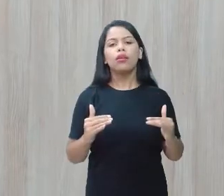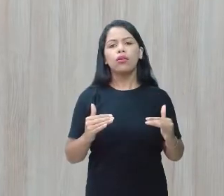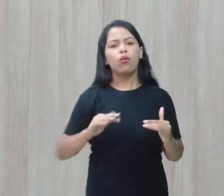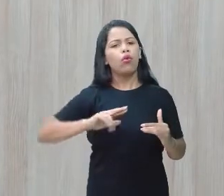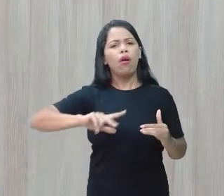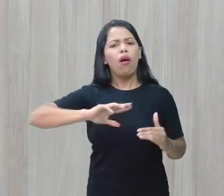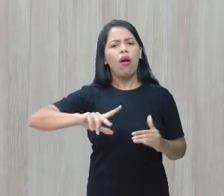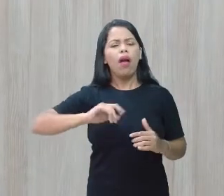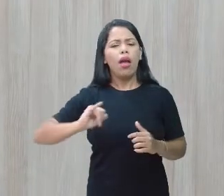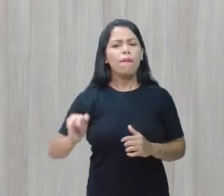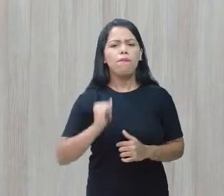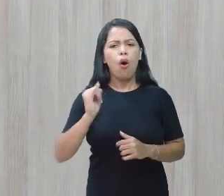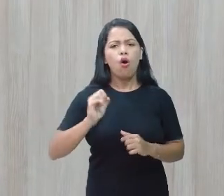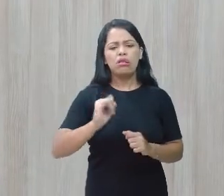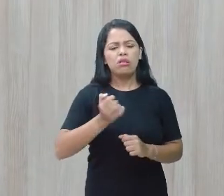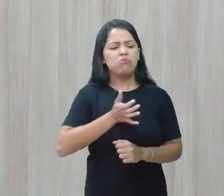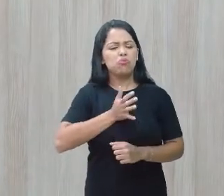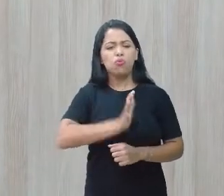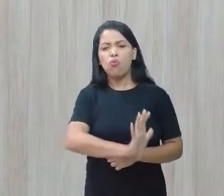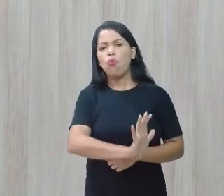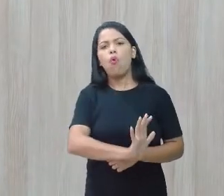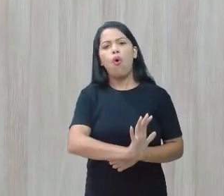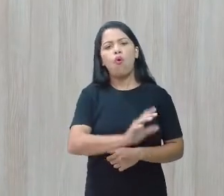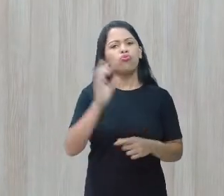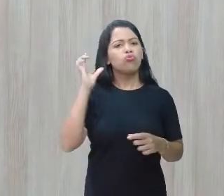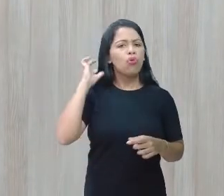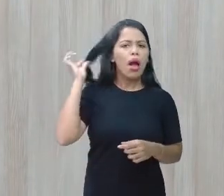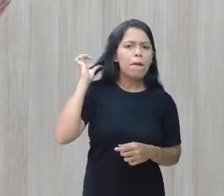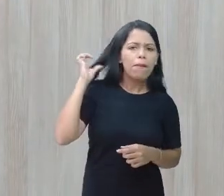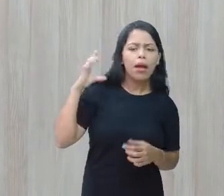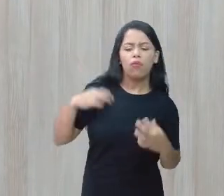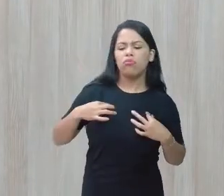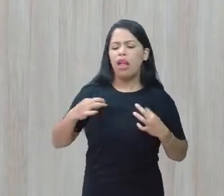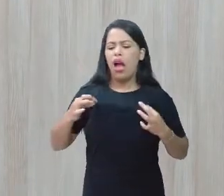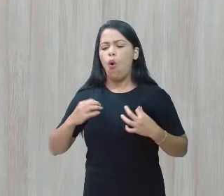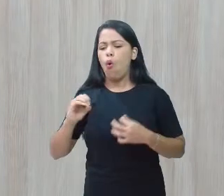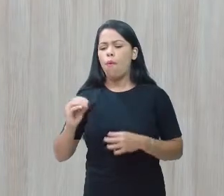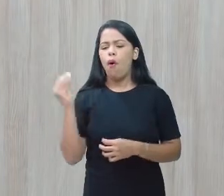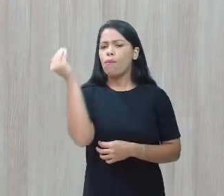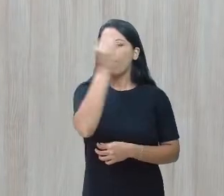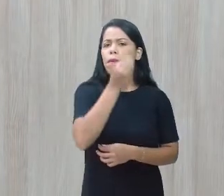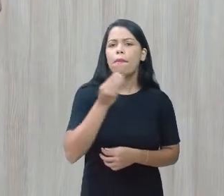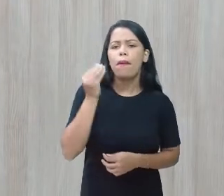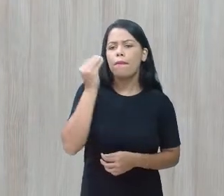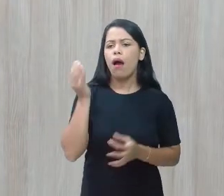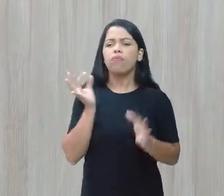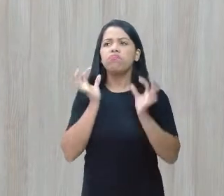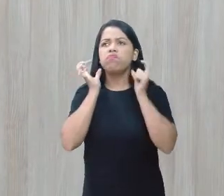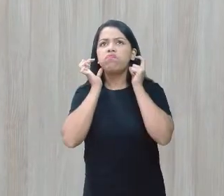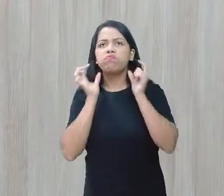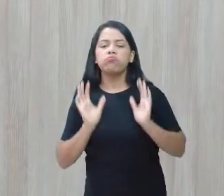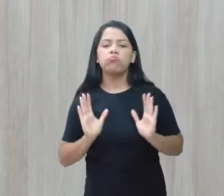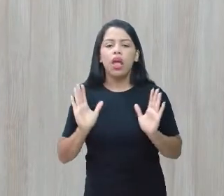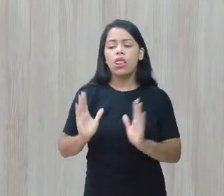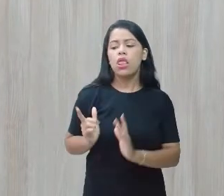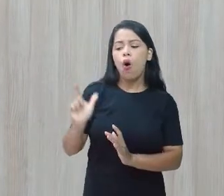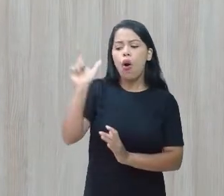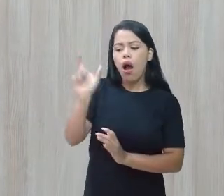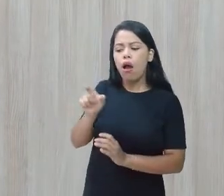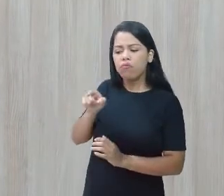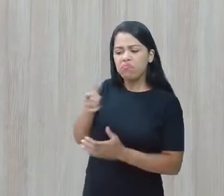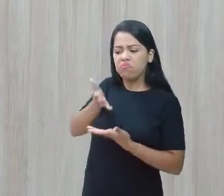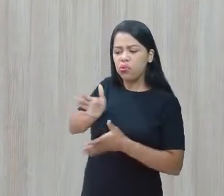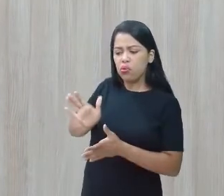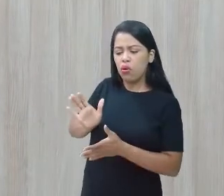importa se eu não gosto do modelo do cabelo, ou da roupa, ou da maquiagem, ou do brinco da outra pessoa.